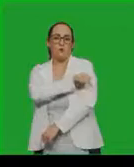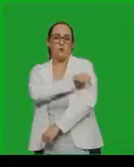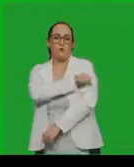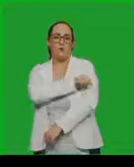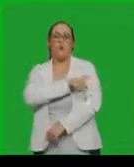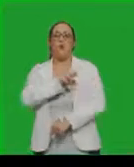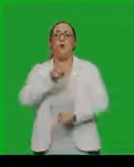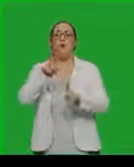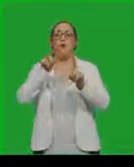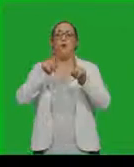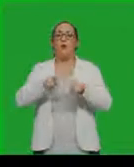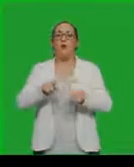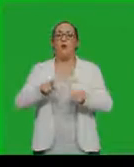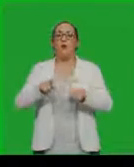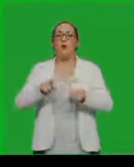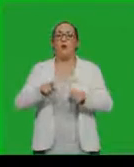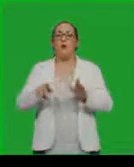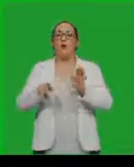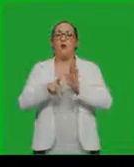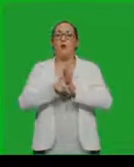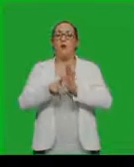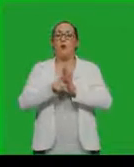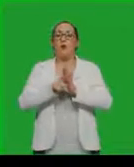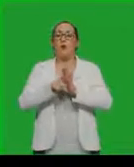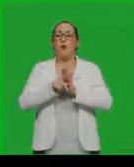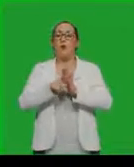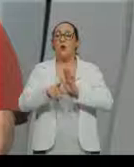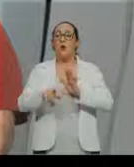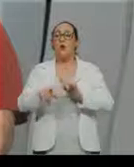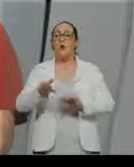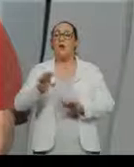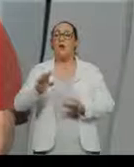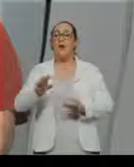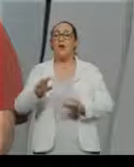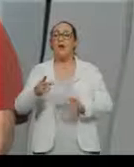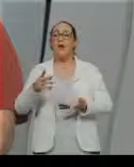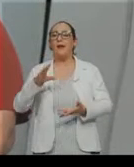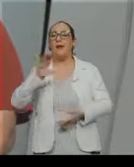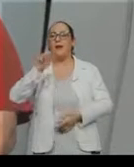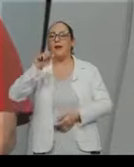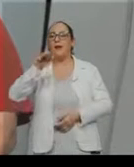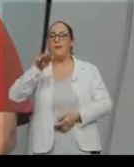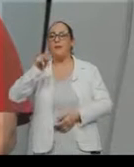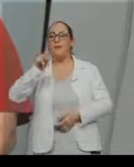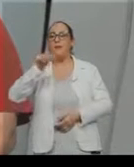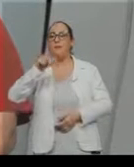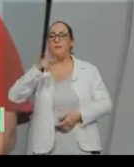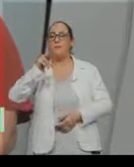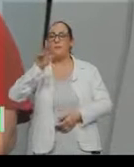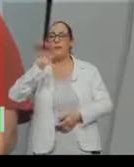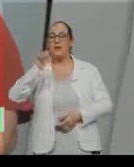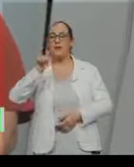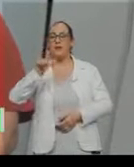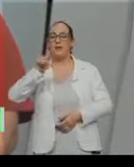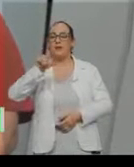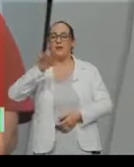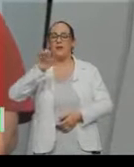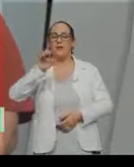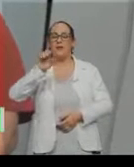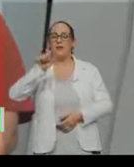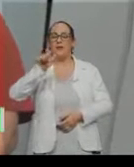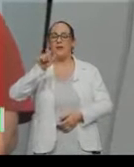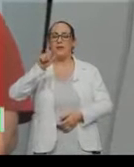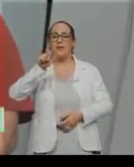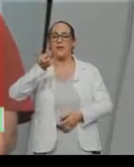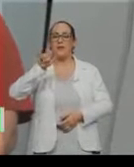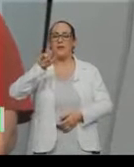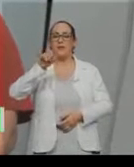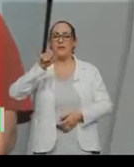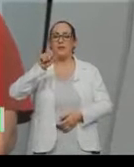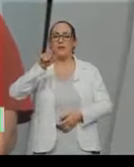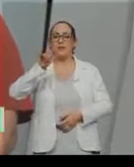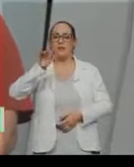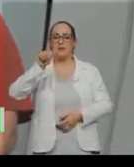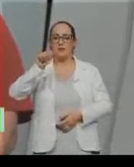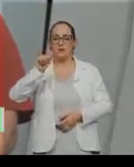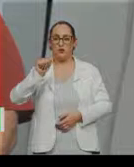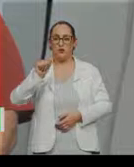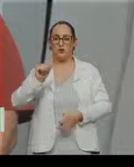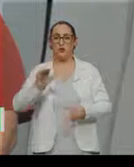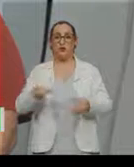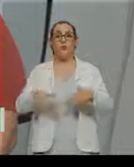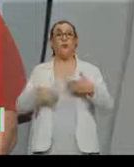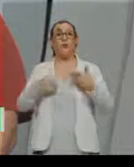foi a campanha da legalidade? Campanha da legalidade. Quando João Goulart